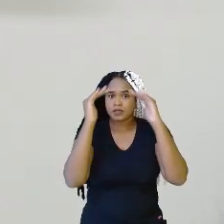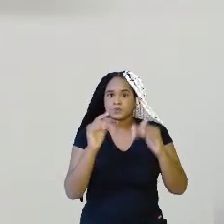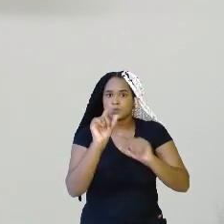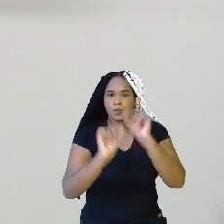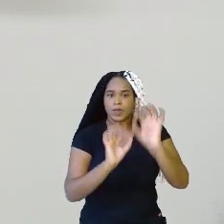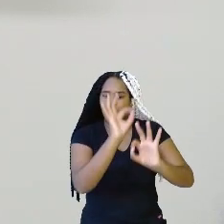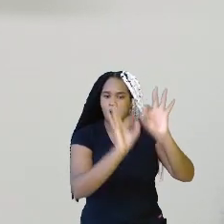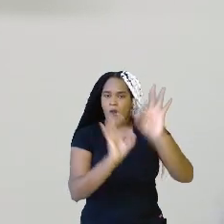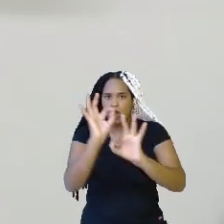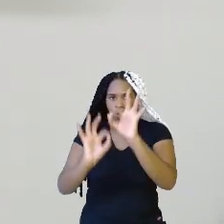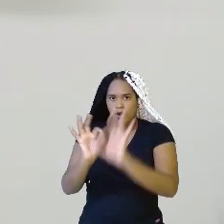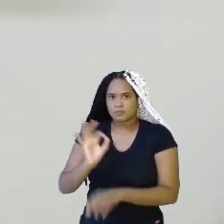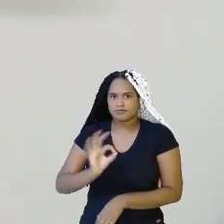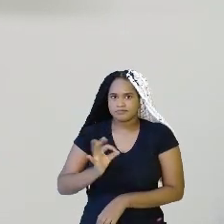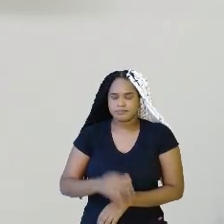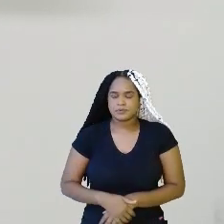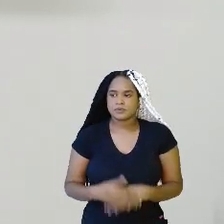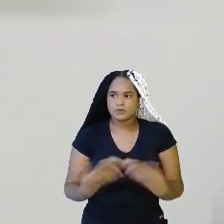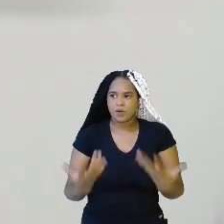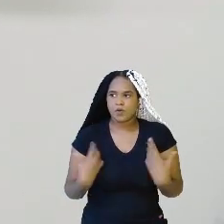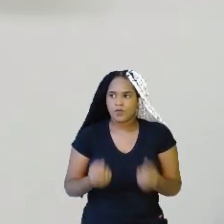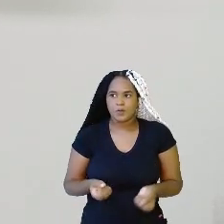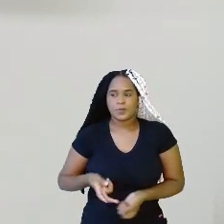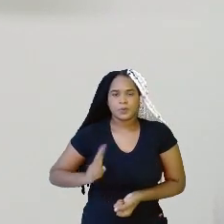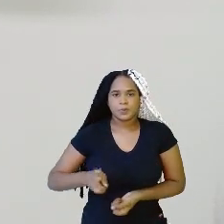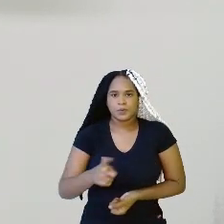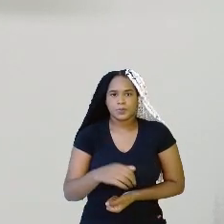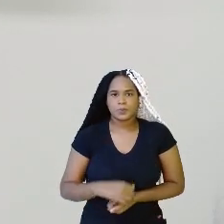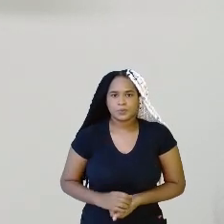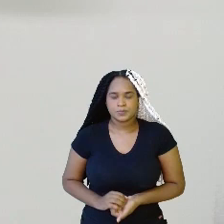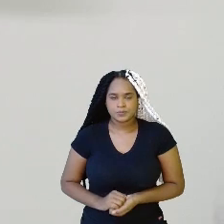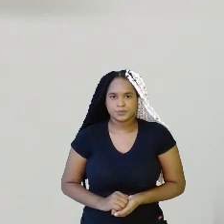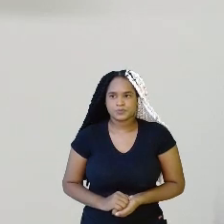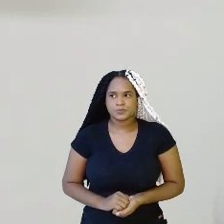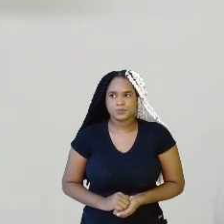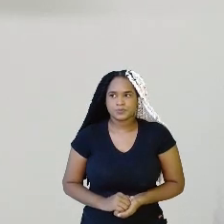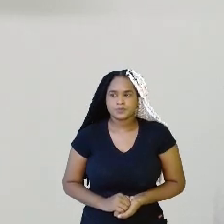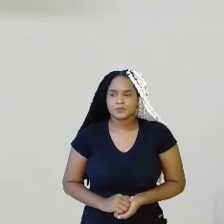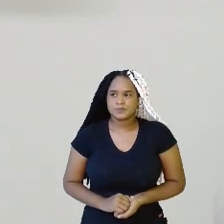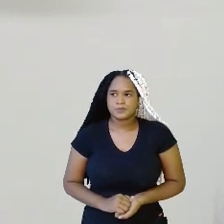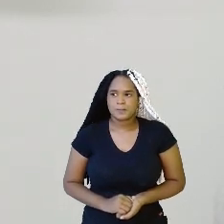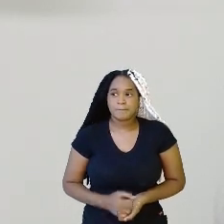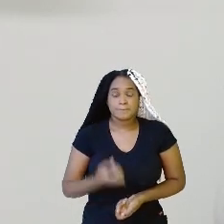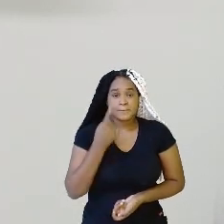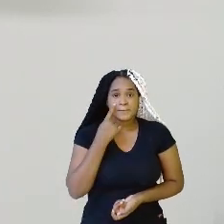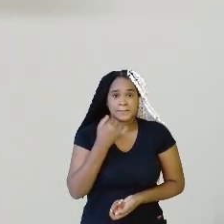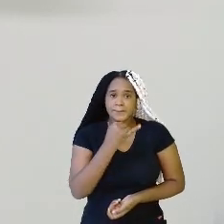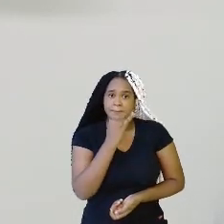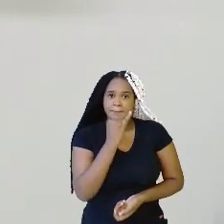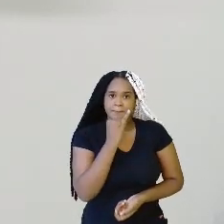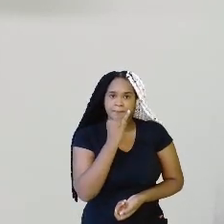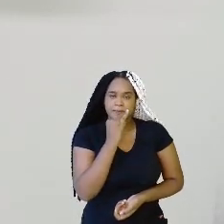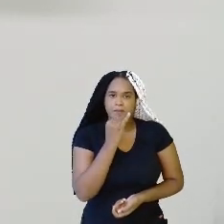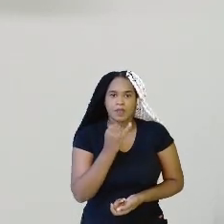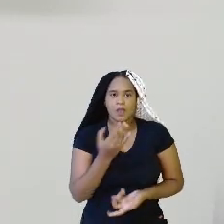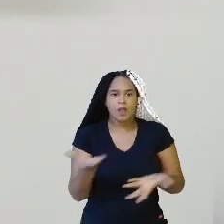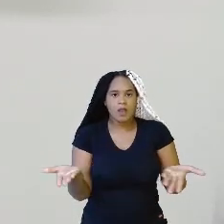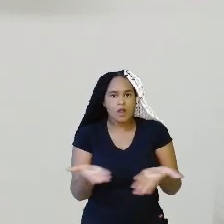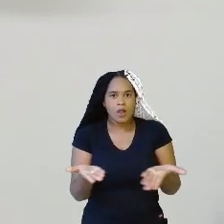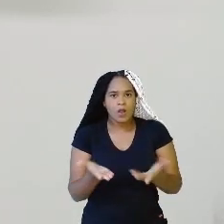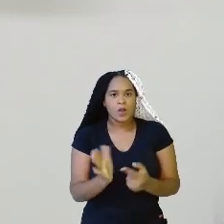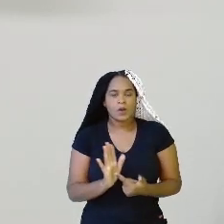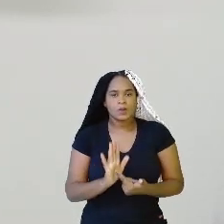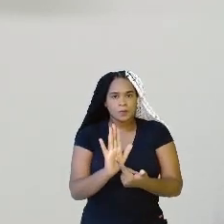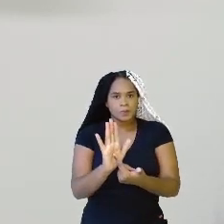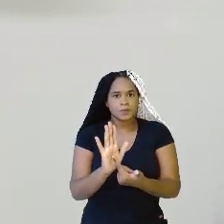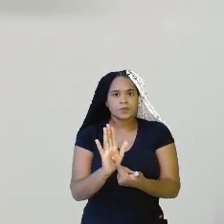sua ordem. Beleza? Vamos lá, vamos prosseguir. Aqui eu já tenho um exemplo para a gente começar a nossa